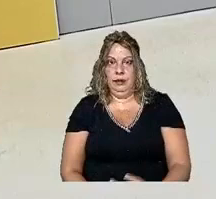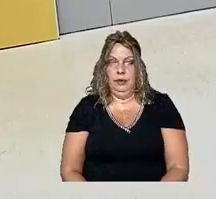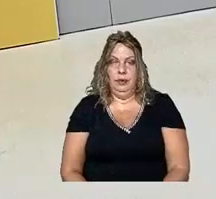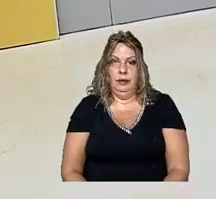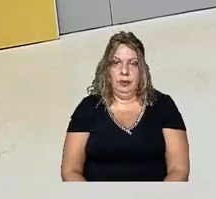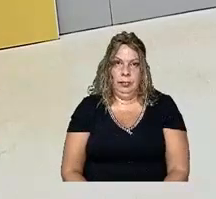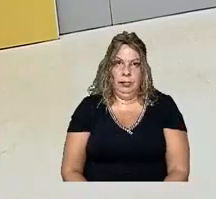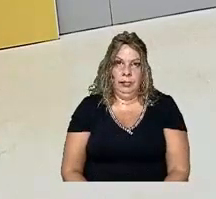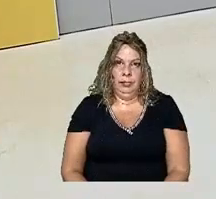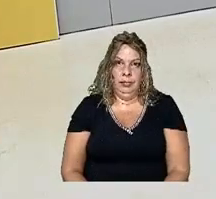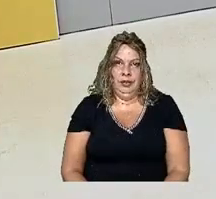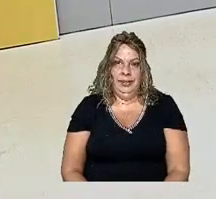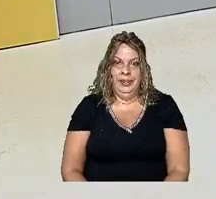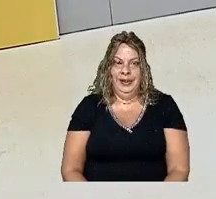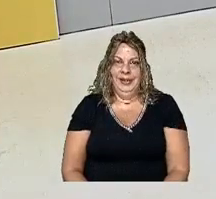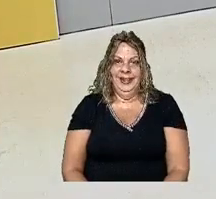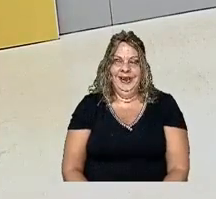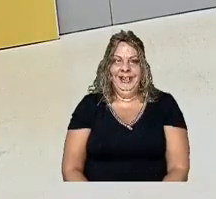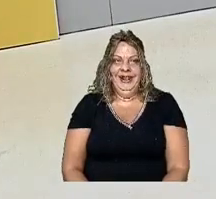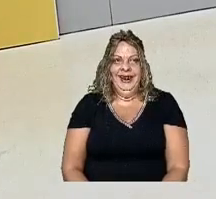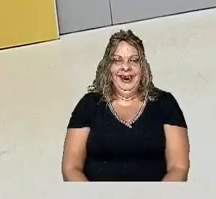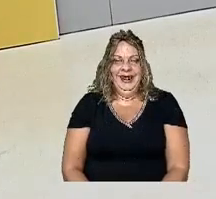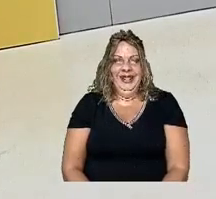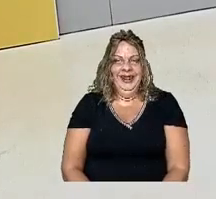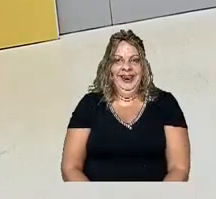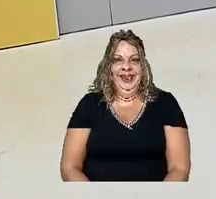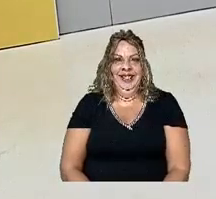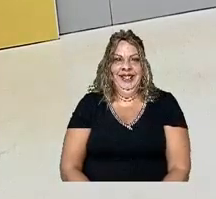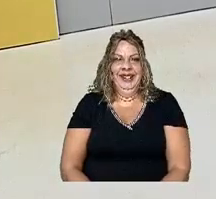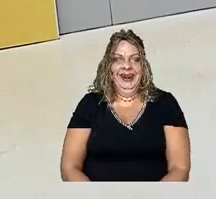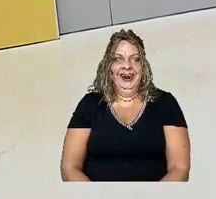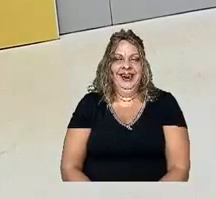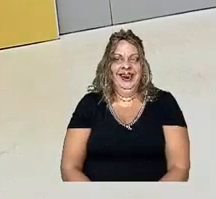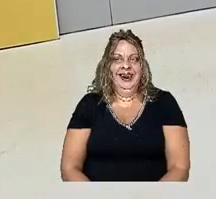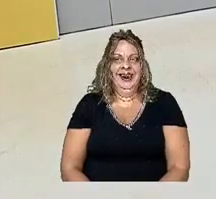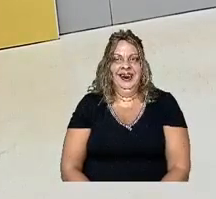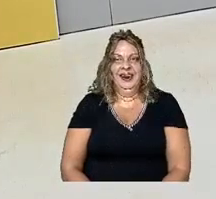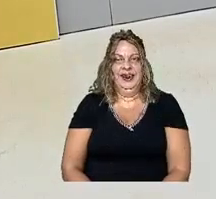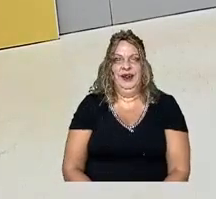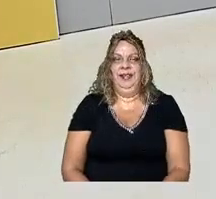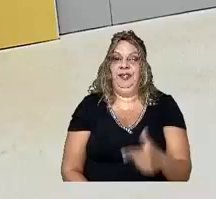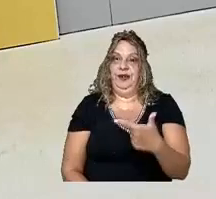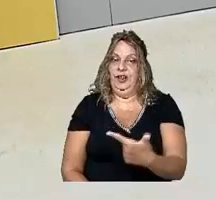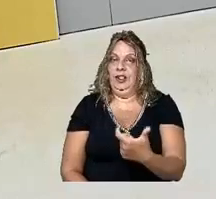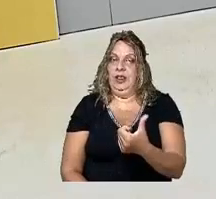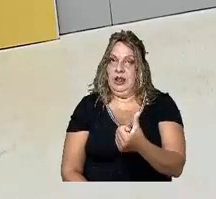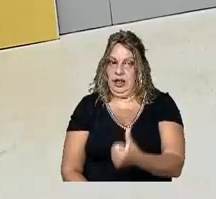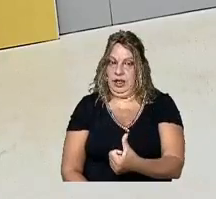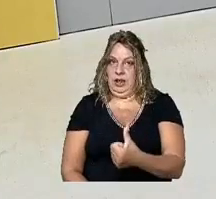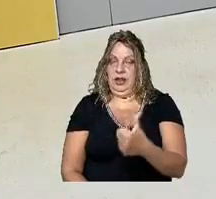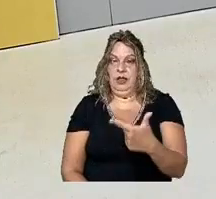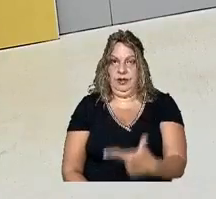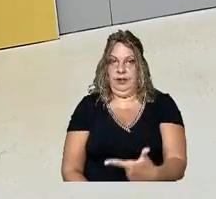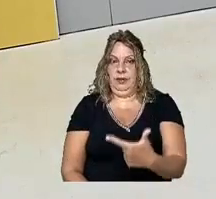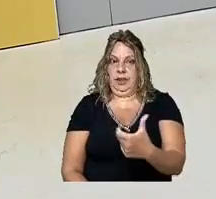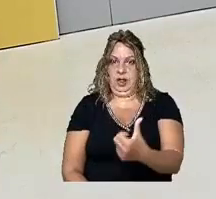33 é o trava-língua. 33. Sobe também a bolinha de número